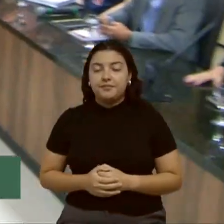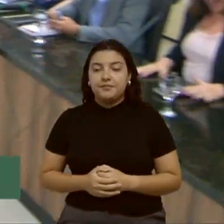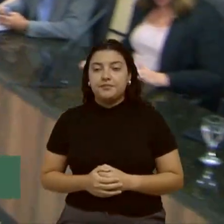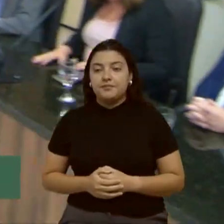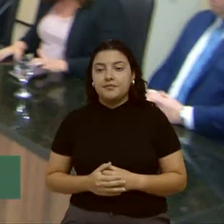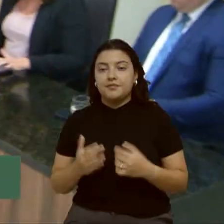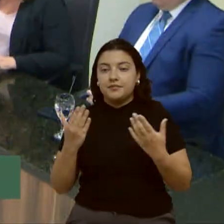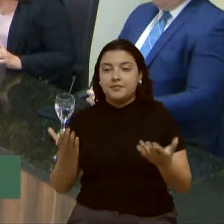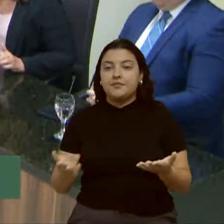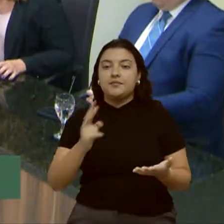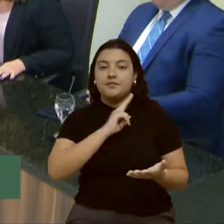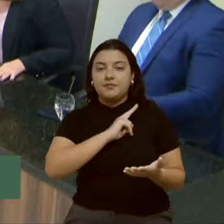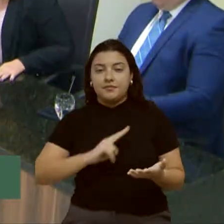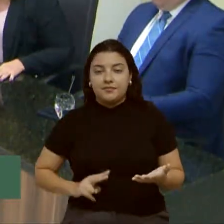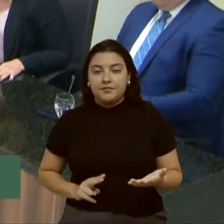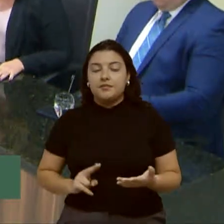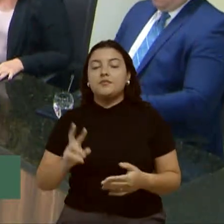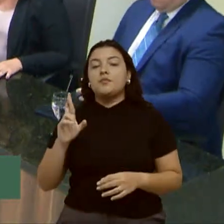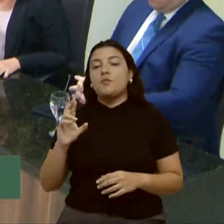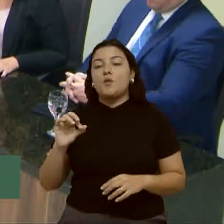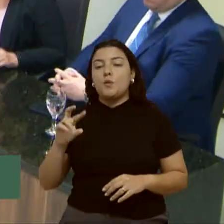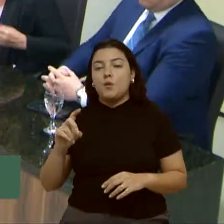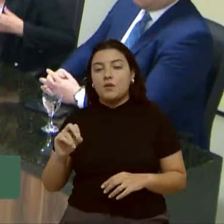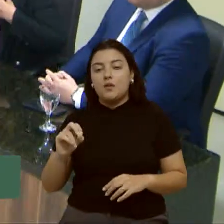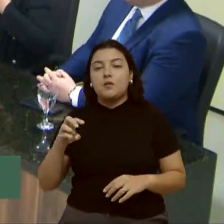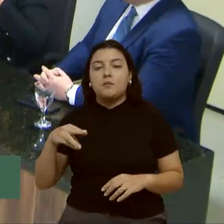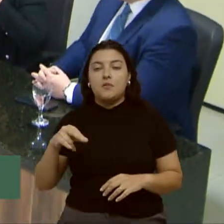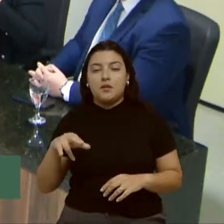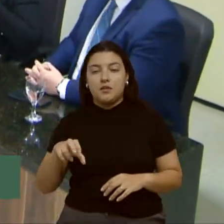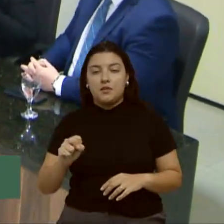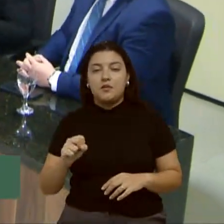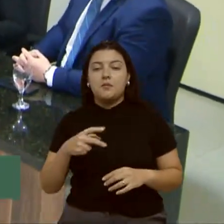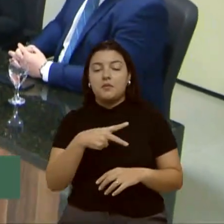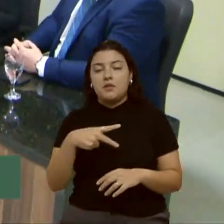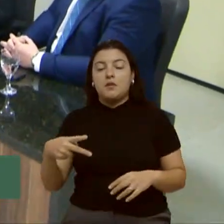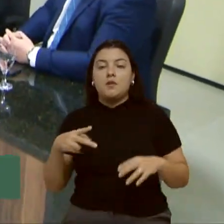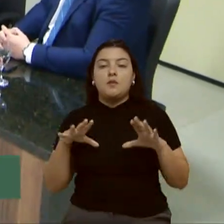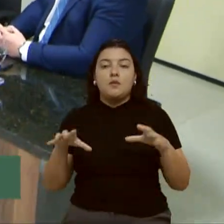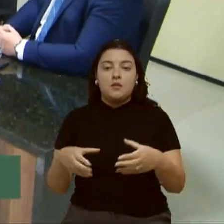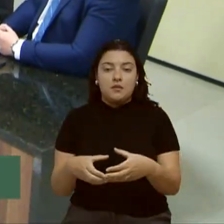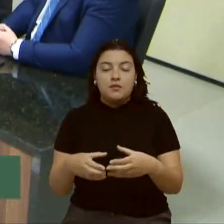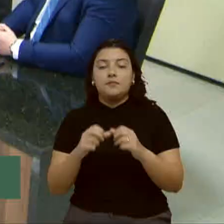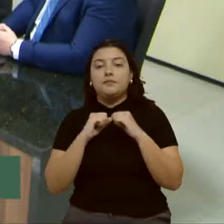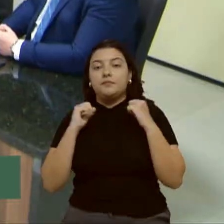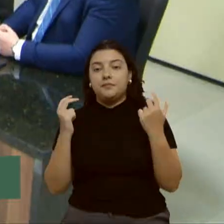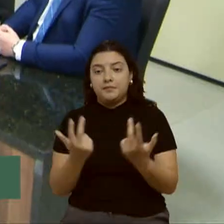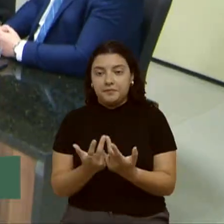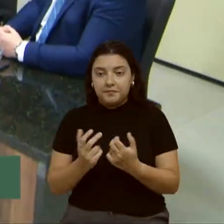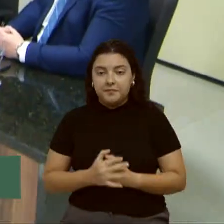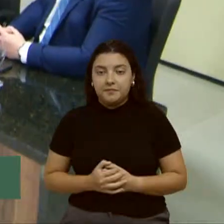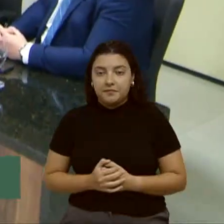Excelentíssimo vereador Ronaldo Martins, presidente da Comissão de Defesa da Câmara,